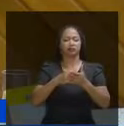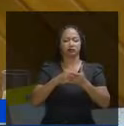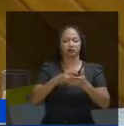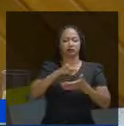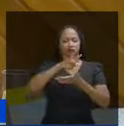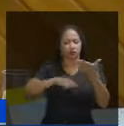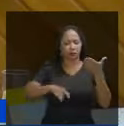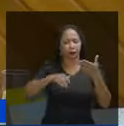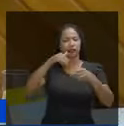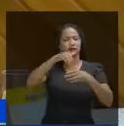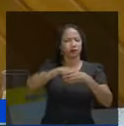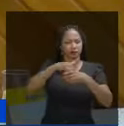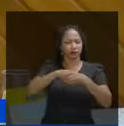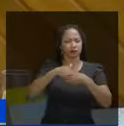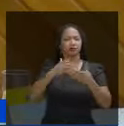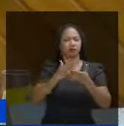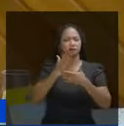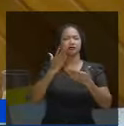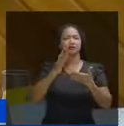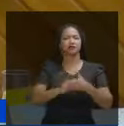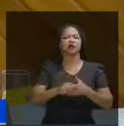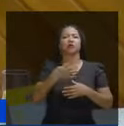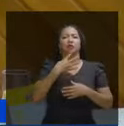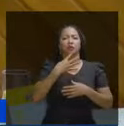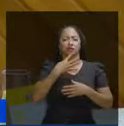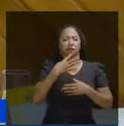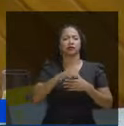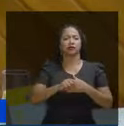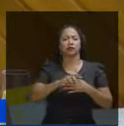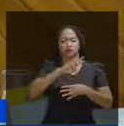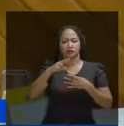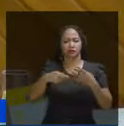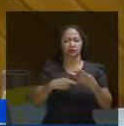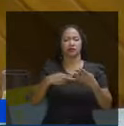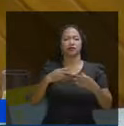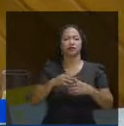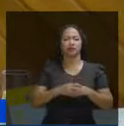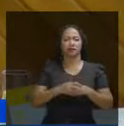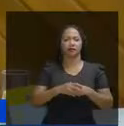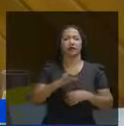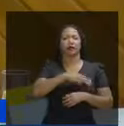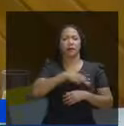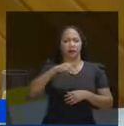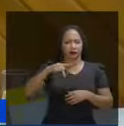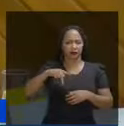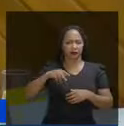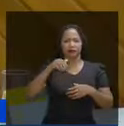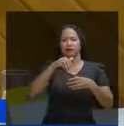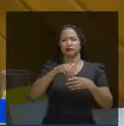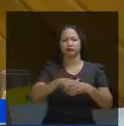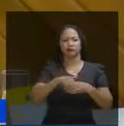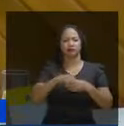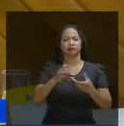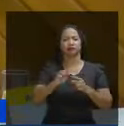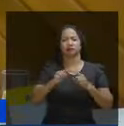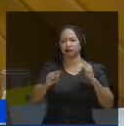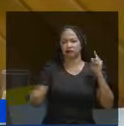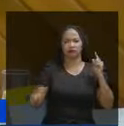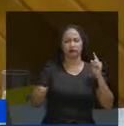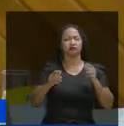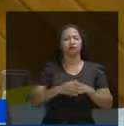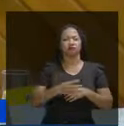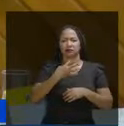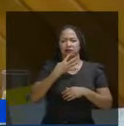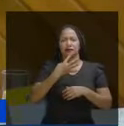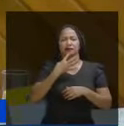quitação eleitoral. Ao final, requereu o conhecimento e o provimento do recurso. O Ministério Público Eleitoral, na origem, em contrarrazões, pugnou